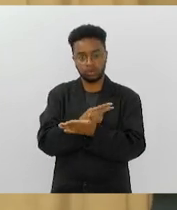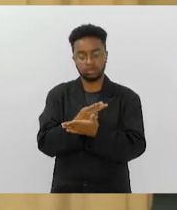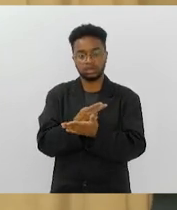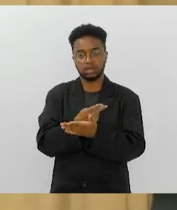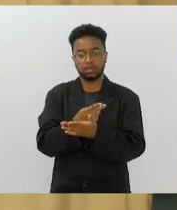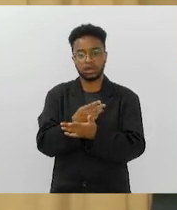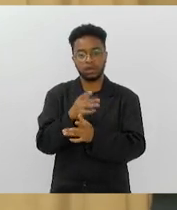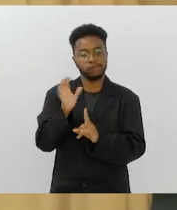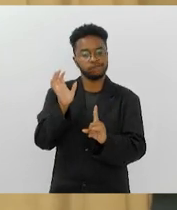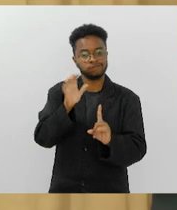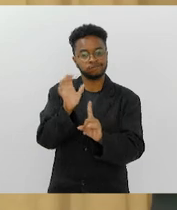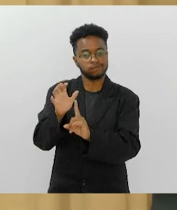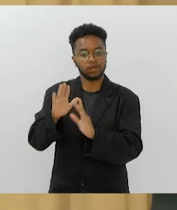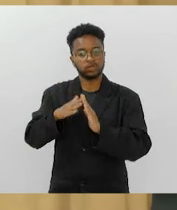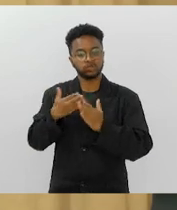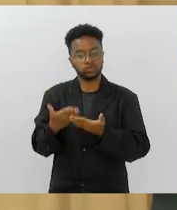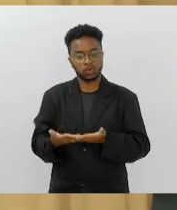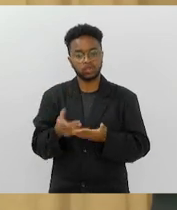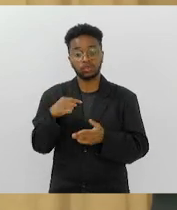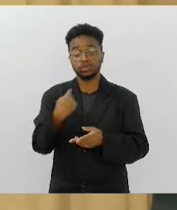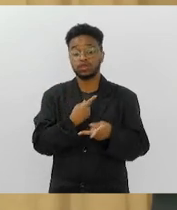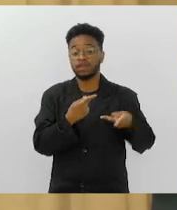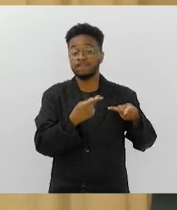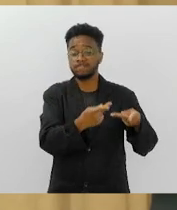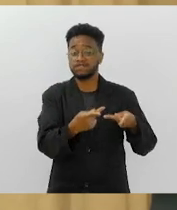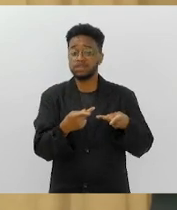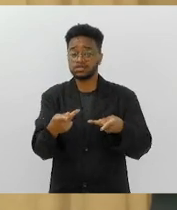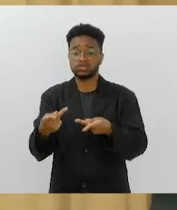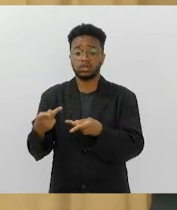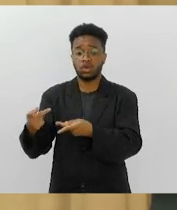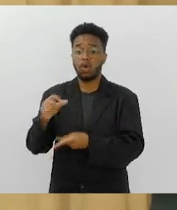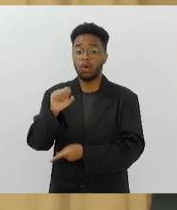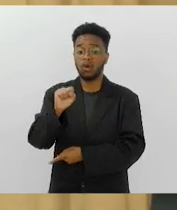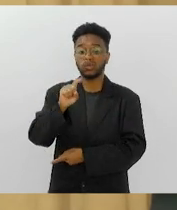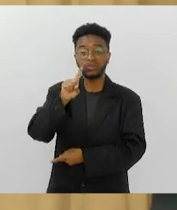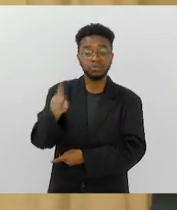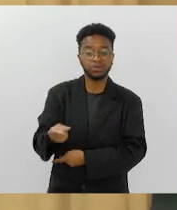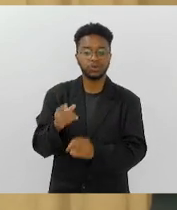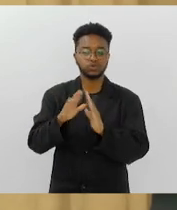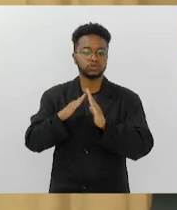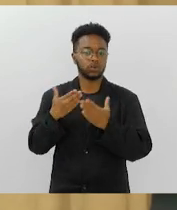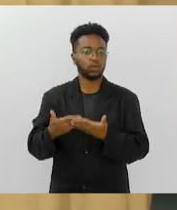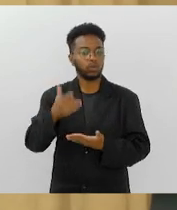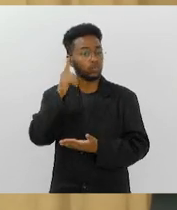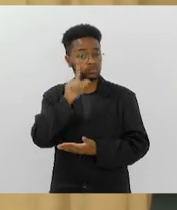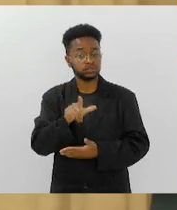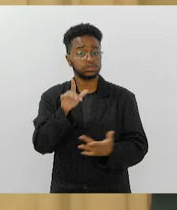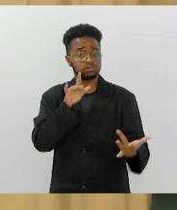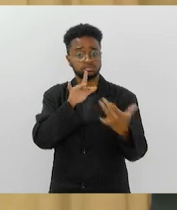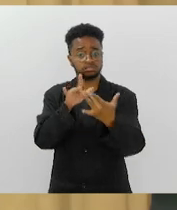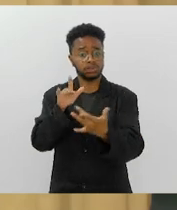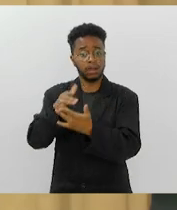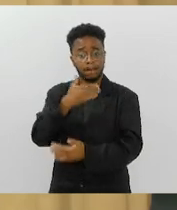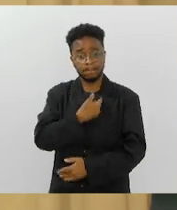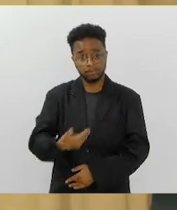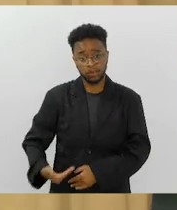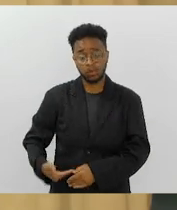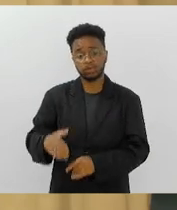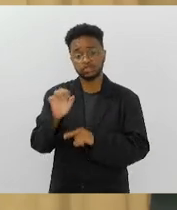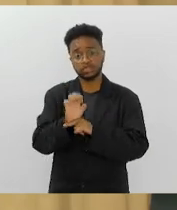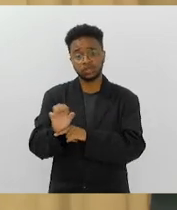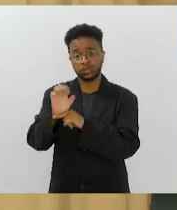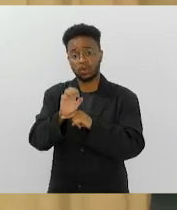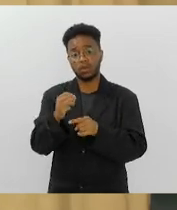dos primeiros ataques, visitamos todas as mais de 8 mil unidades escolares, públicas, estaduais, municipais